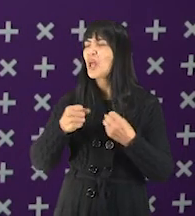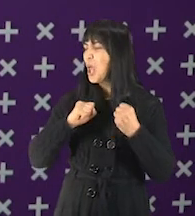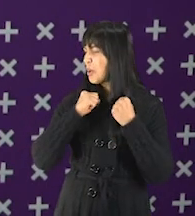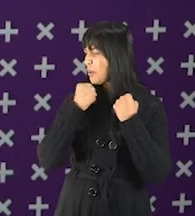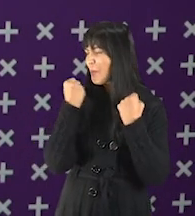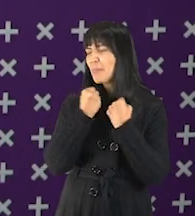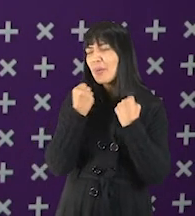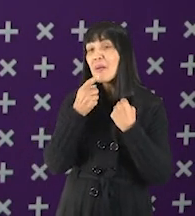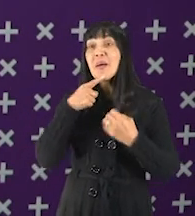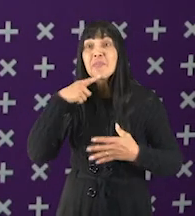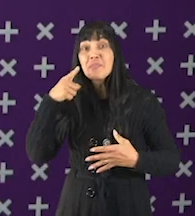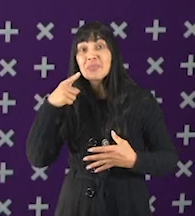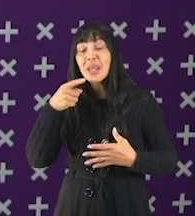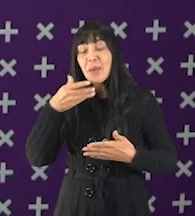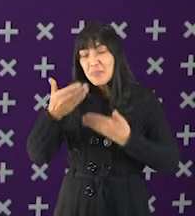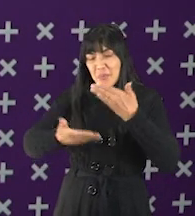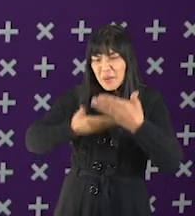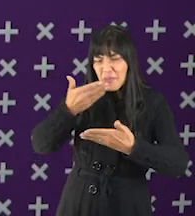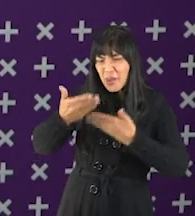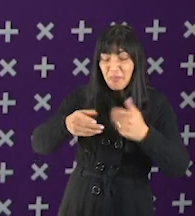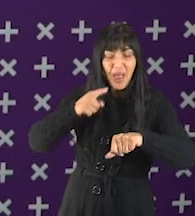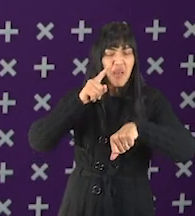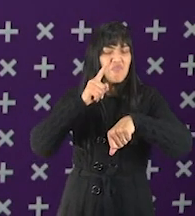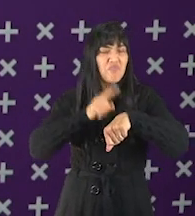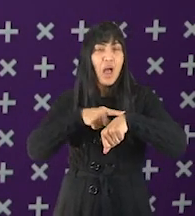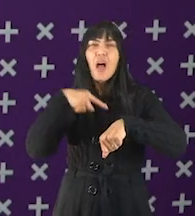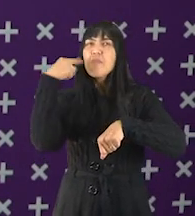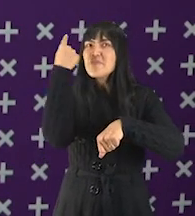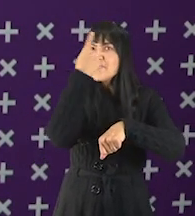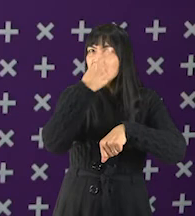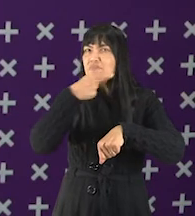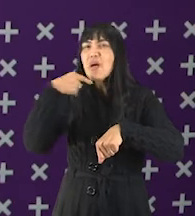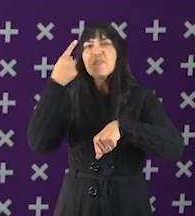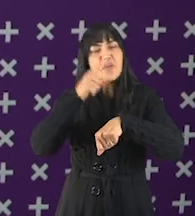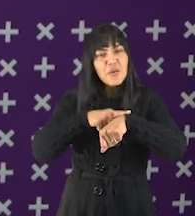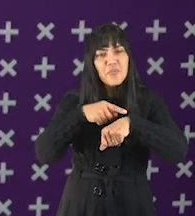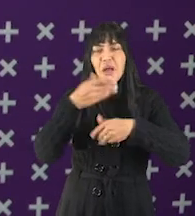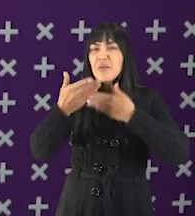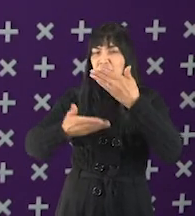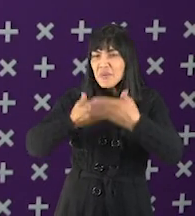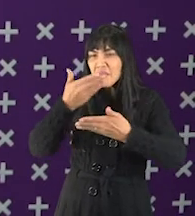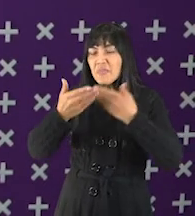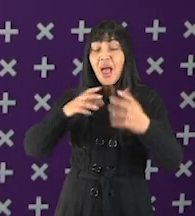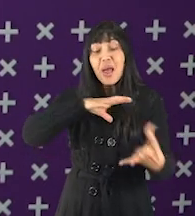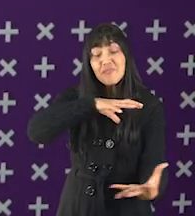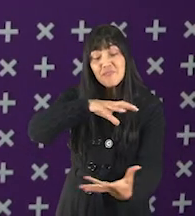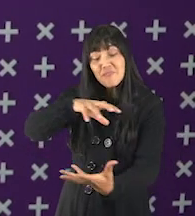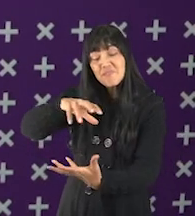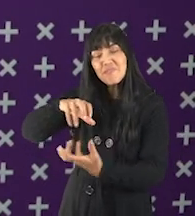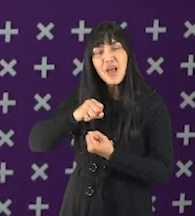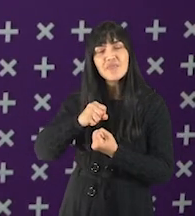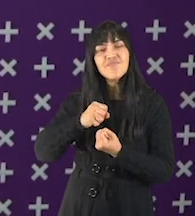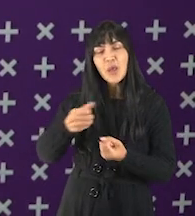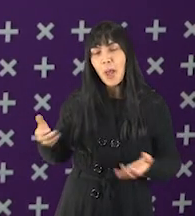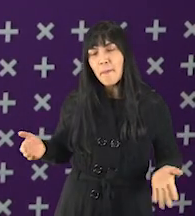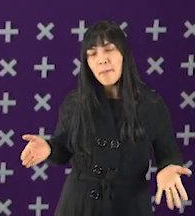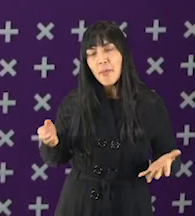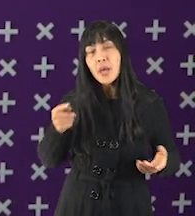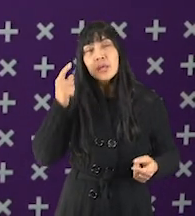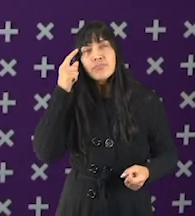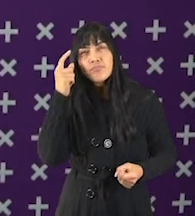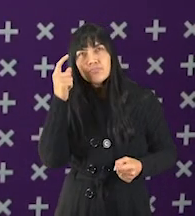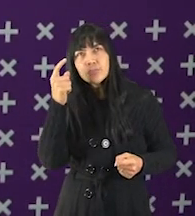Adorei o bate-papo. A gente poderia passar horas aqui trazendo todas essas iniciativas sustentáveis e toda